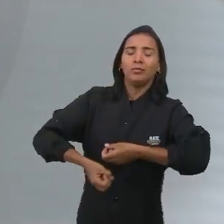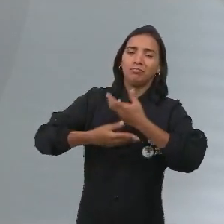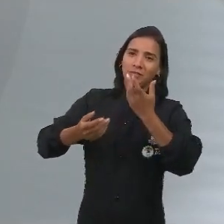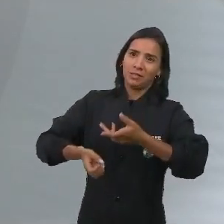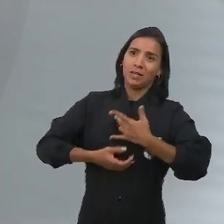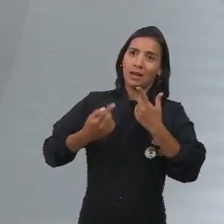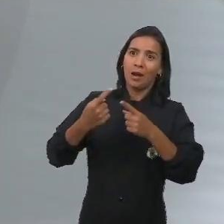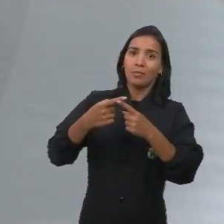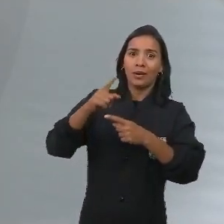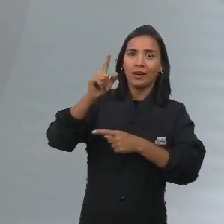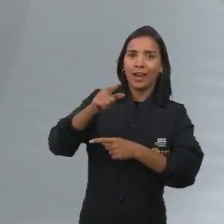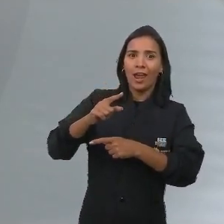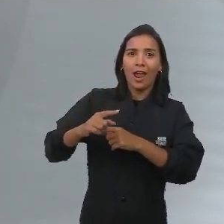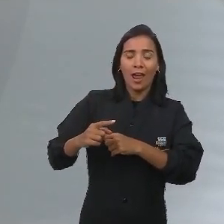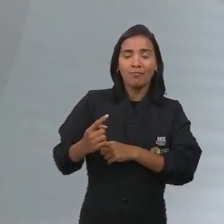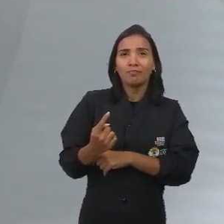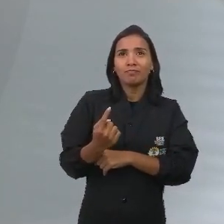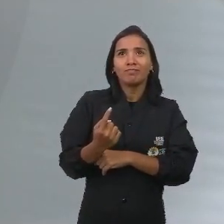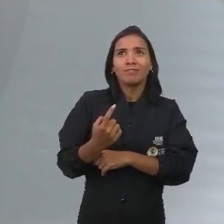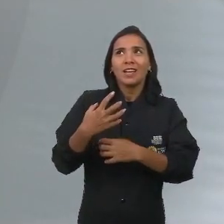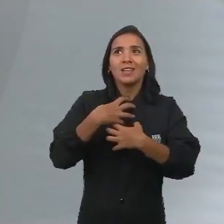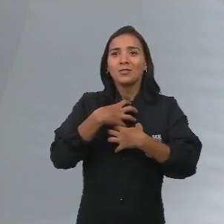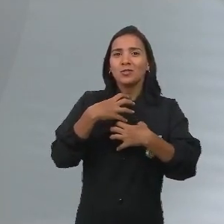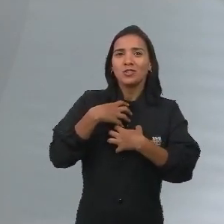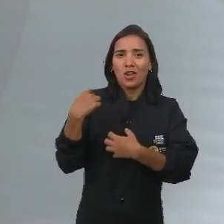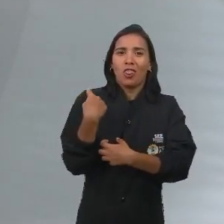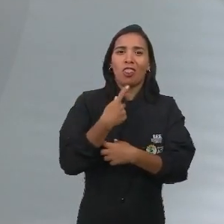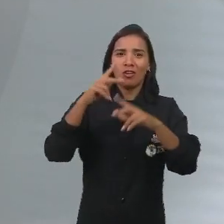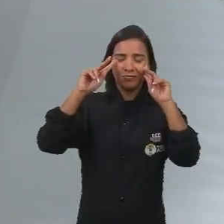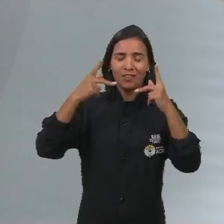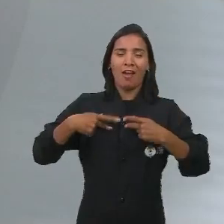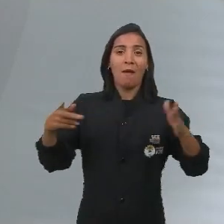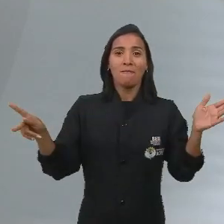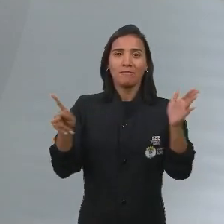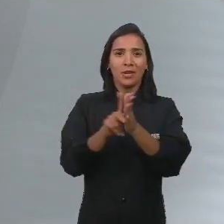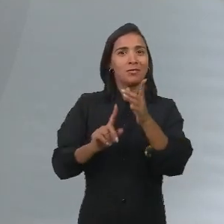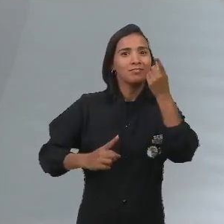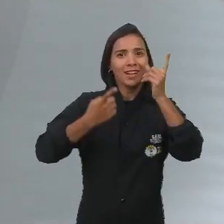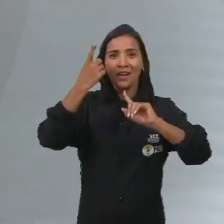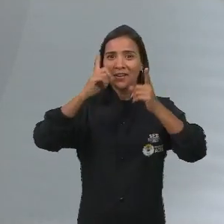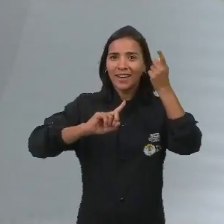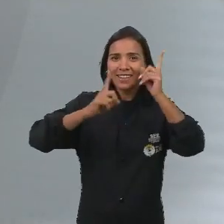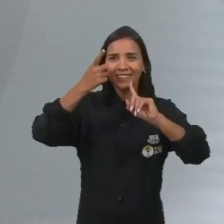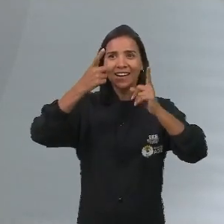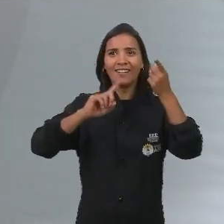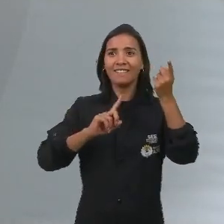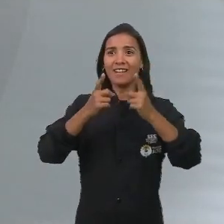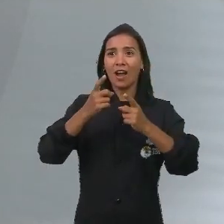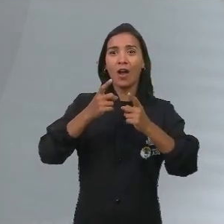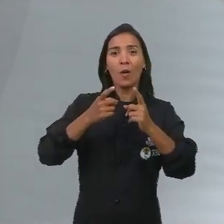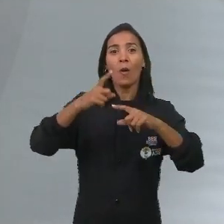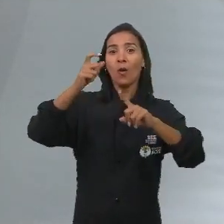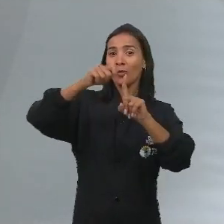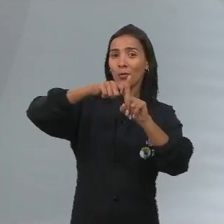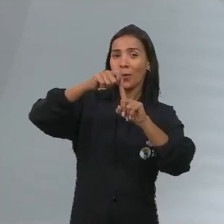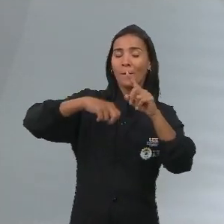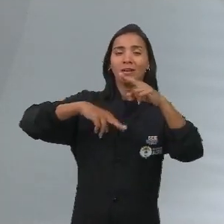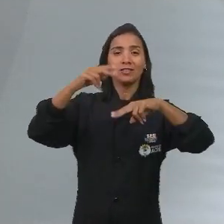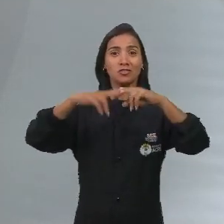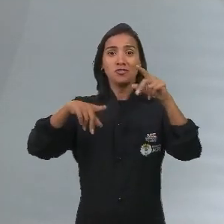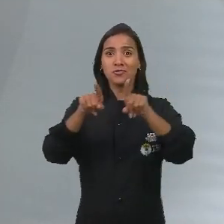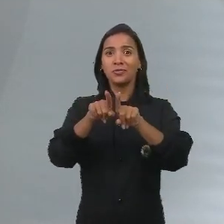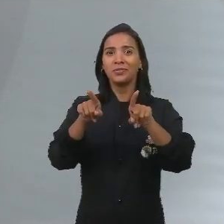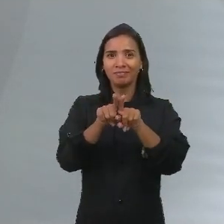manifestação cultural Popular quadrilha meu amor carnaval ali o pessoal só no t tudos caro ver